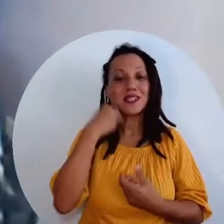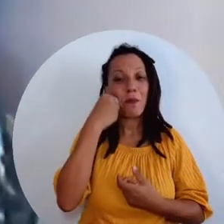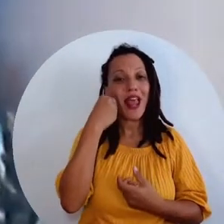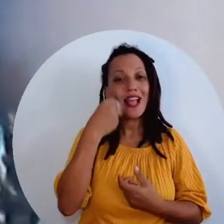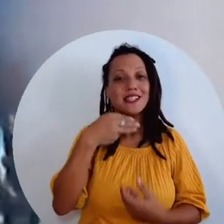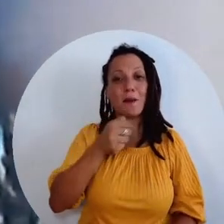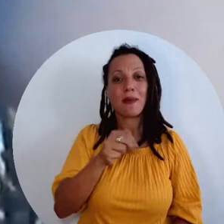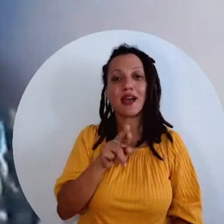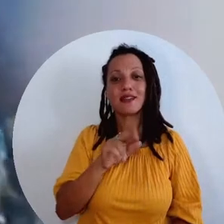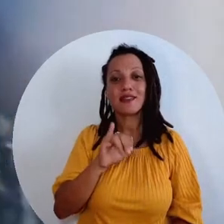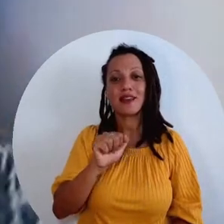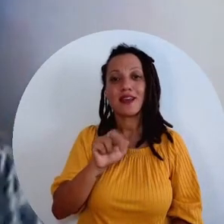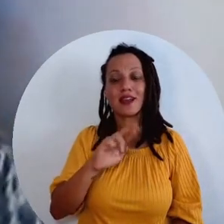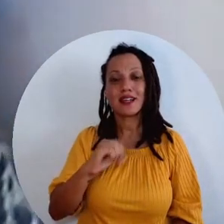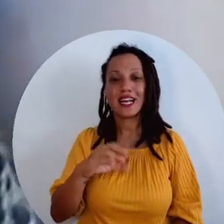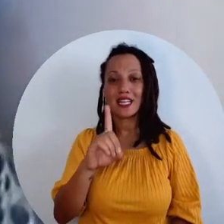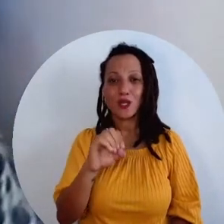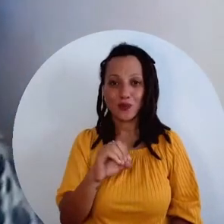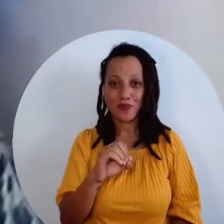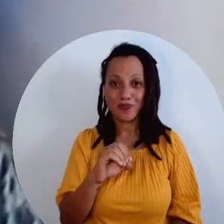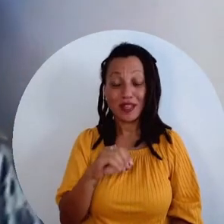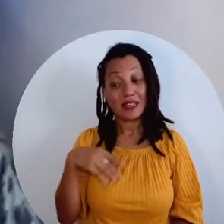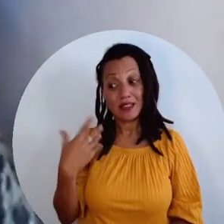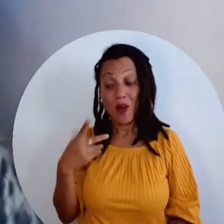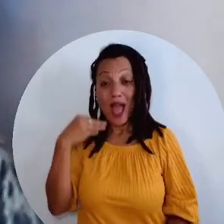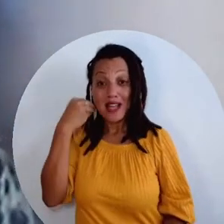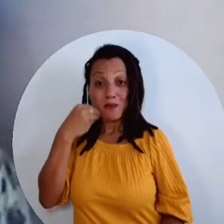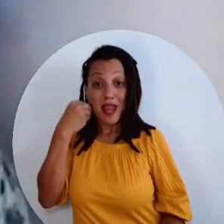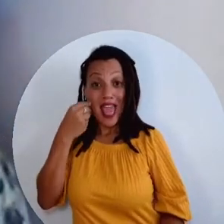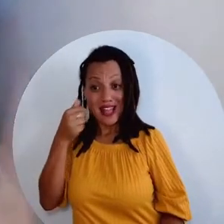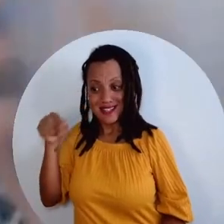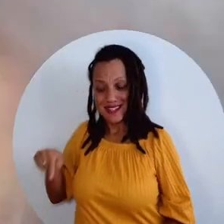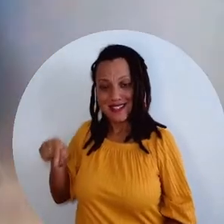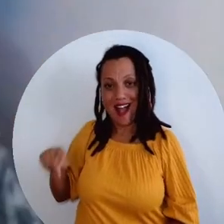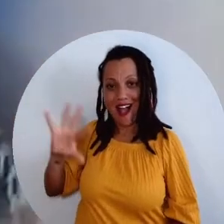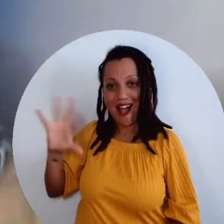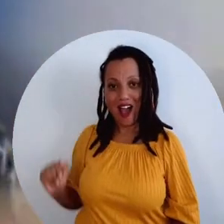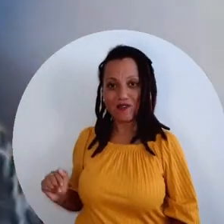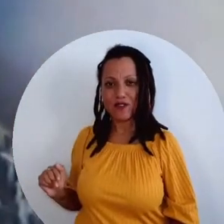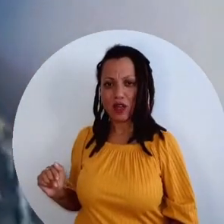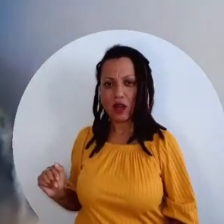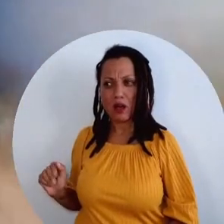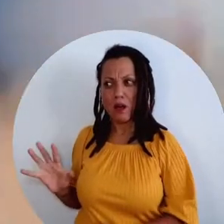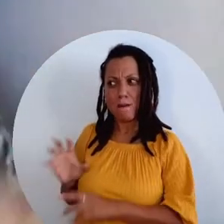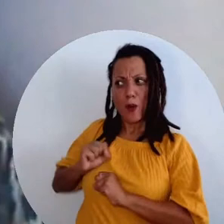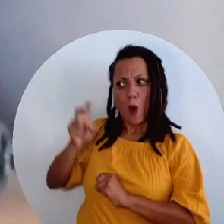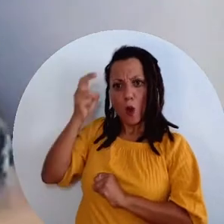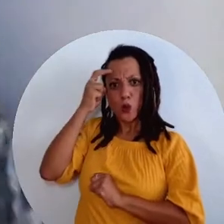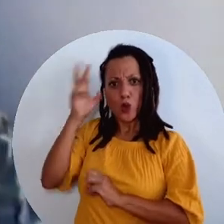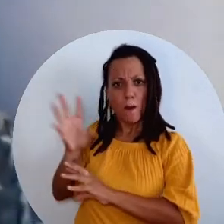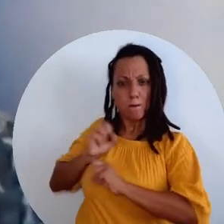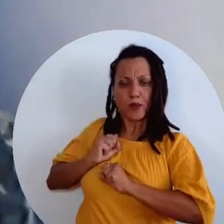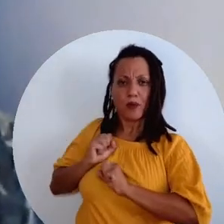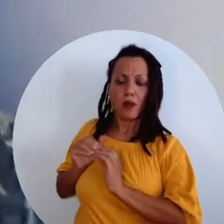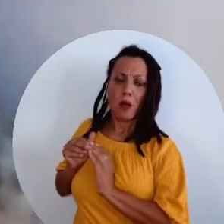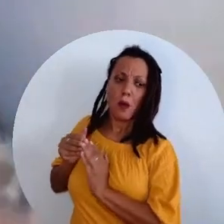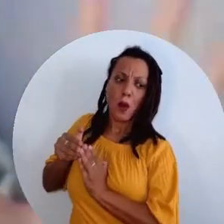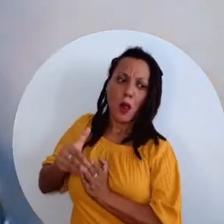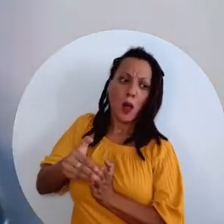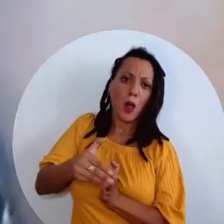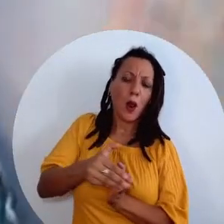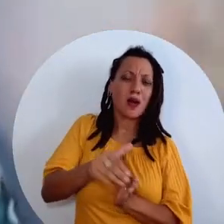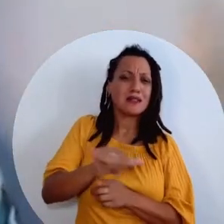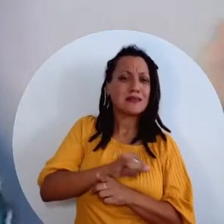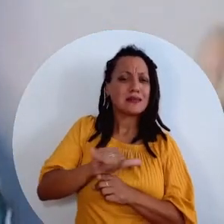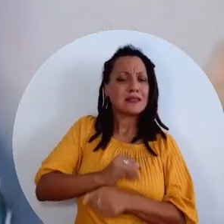Então, o matriarcado atravessa o navio, atravessa nos navios e desembarca aqui como uma estratégia de sobrevivência,